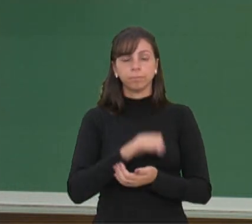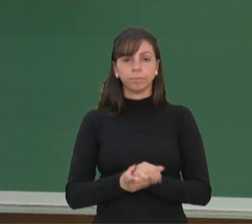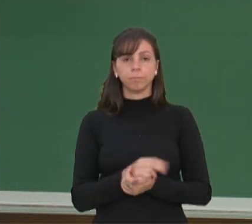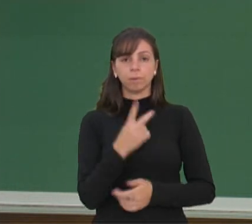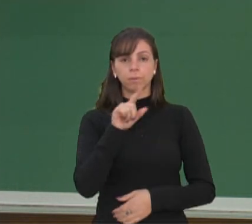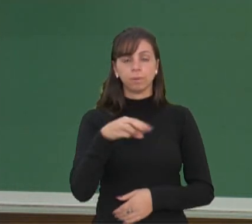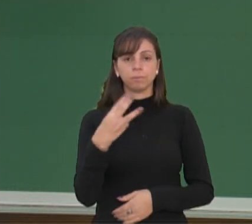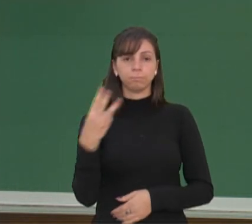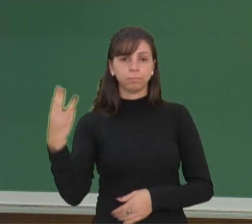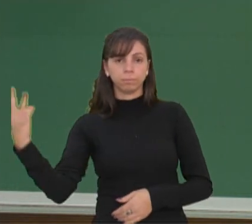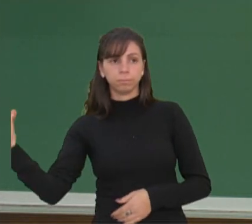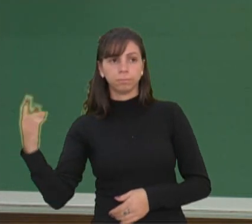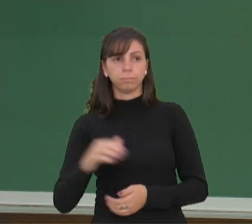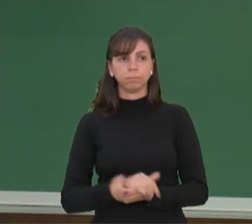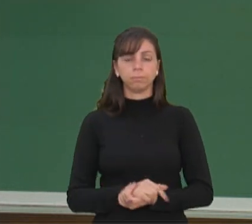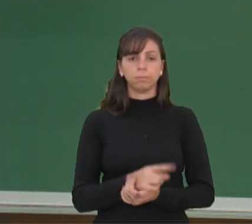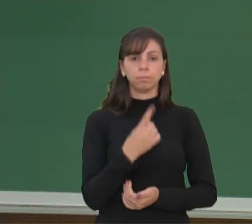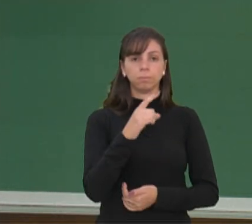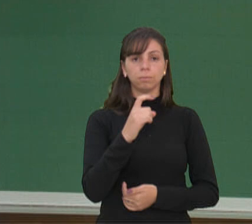2,33333,